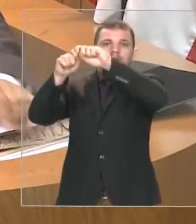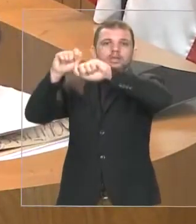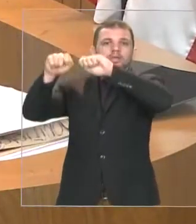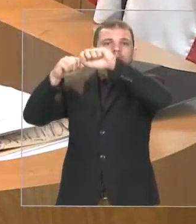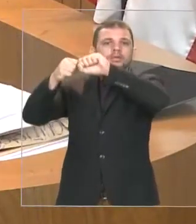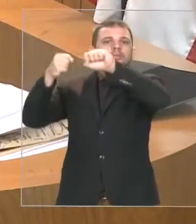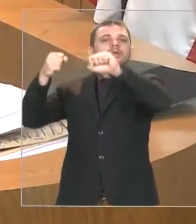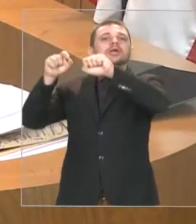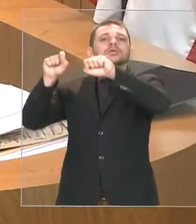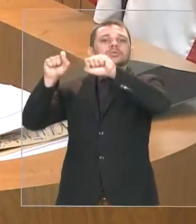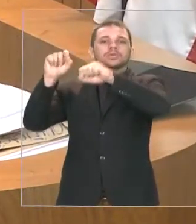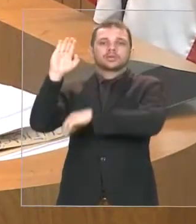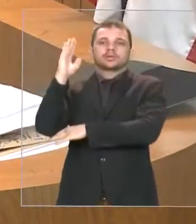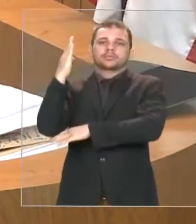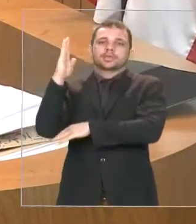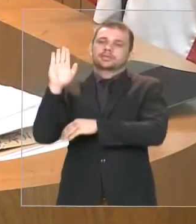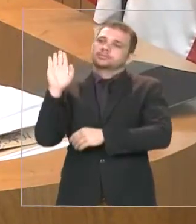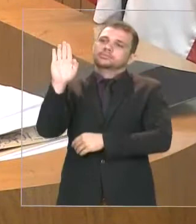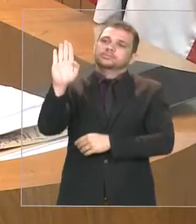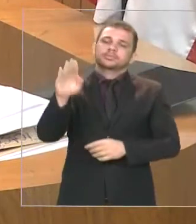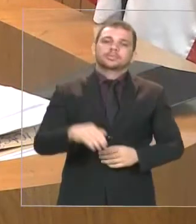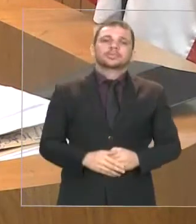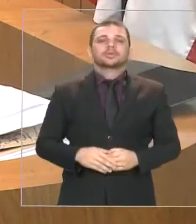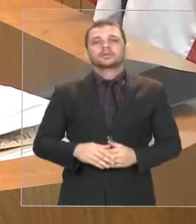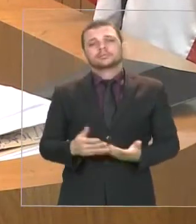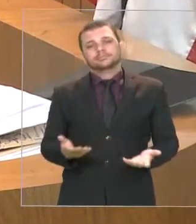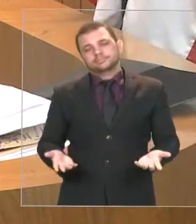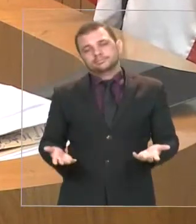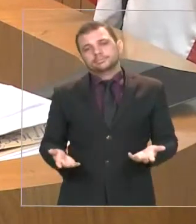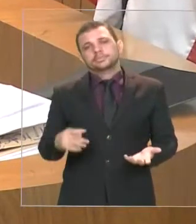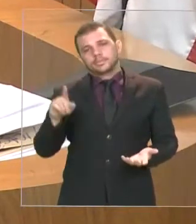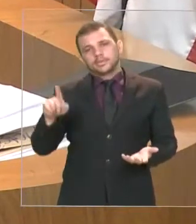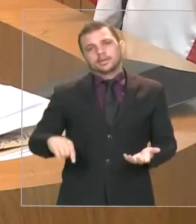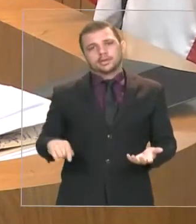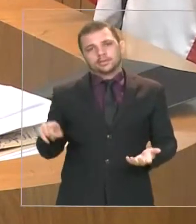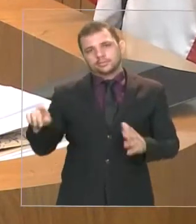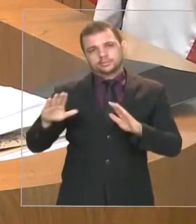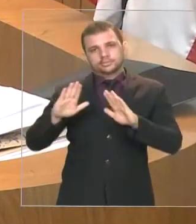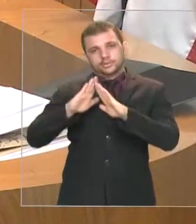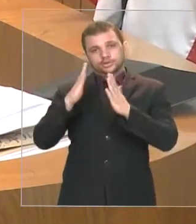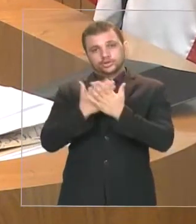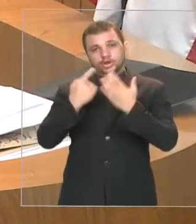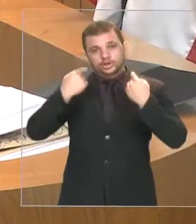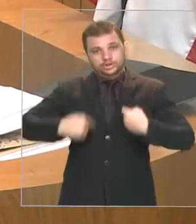de bambu, e essa é a situação da escola digna do governador Flávio Dino.